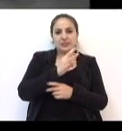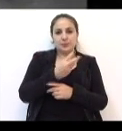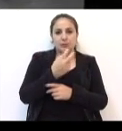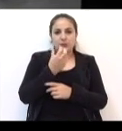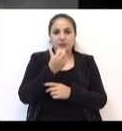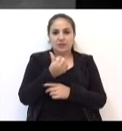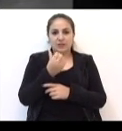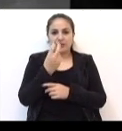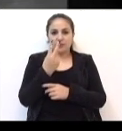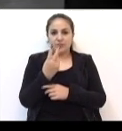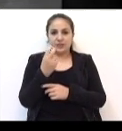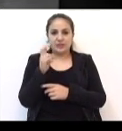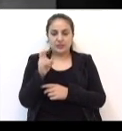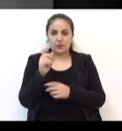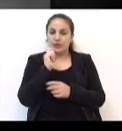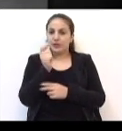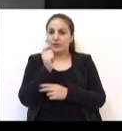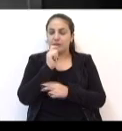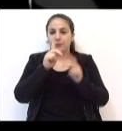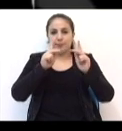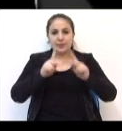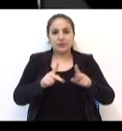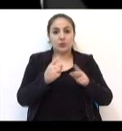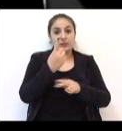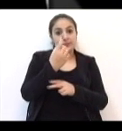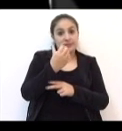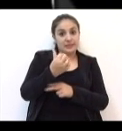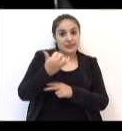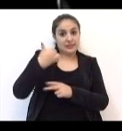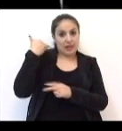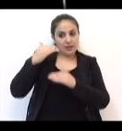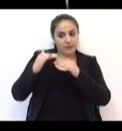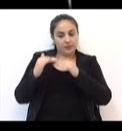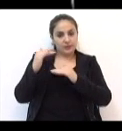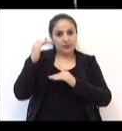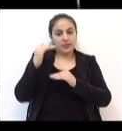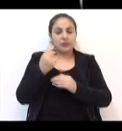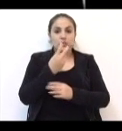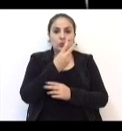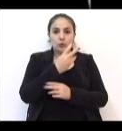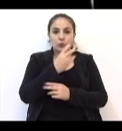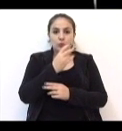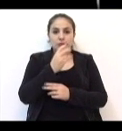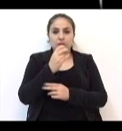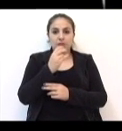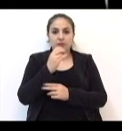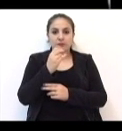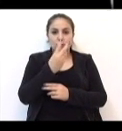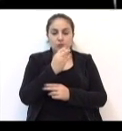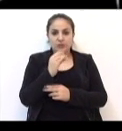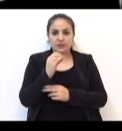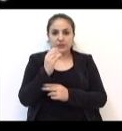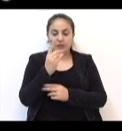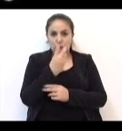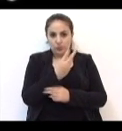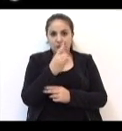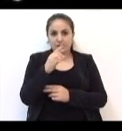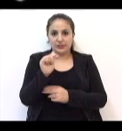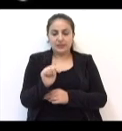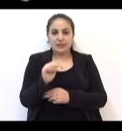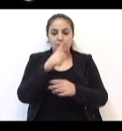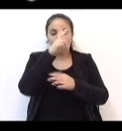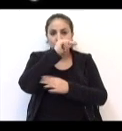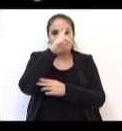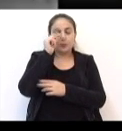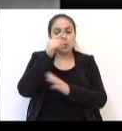3.625 entrevistas com pessoas a partir de 16 anos em 217 municípios. A